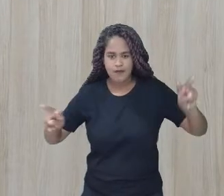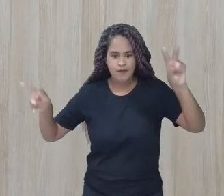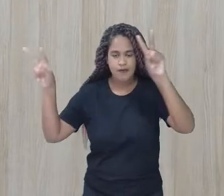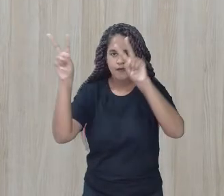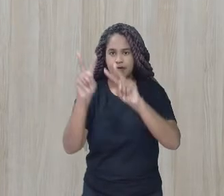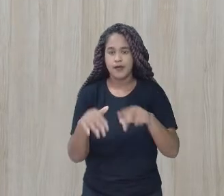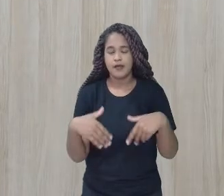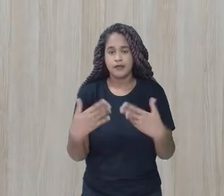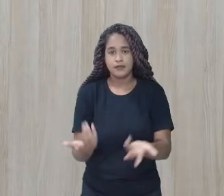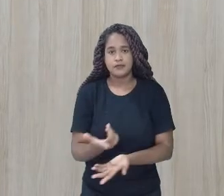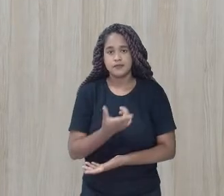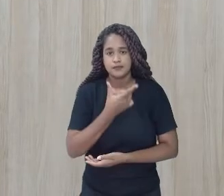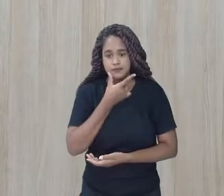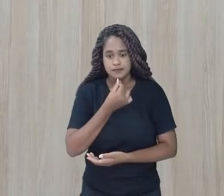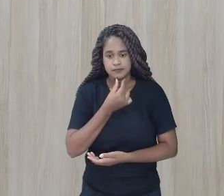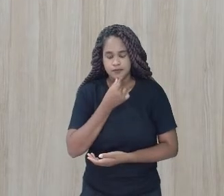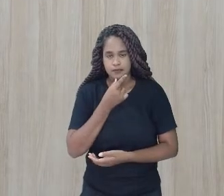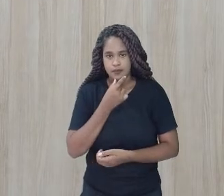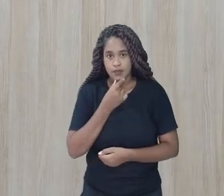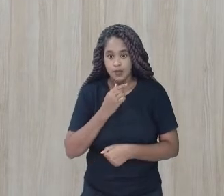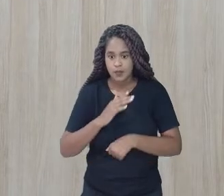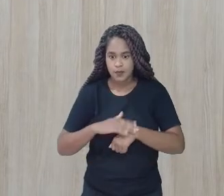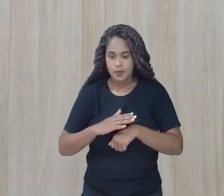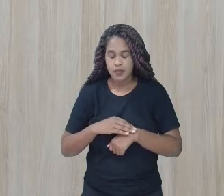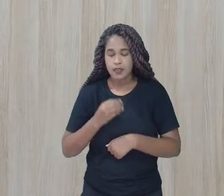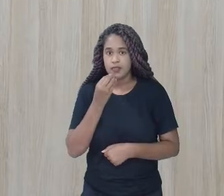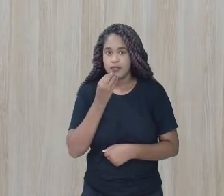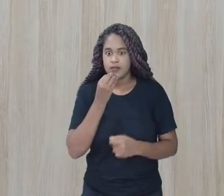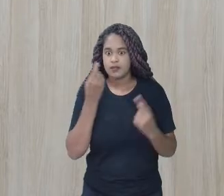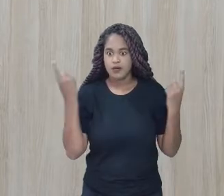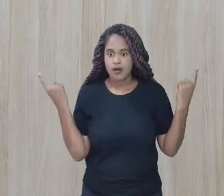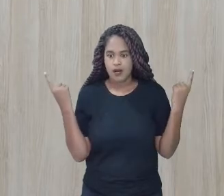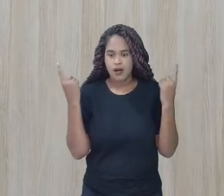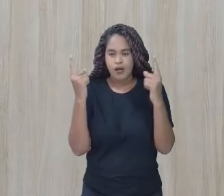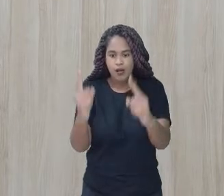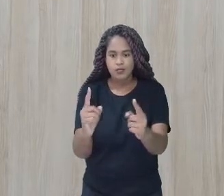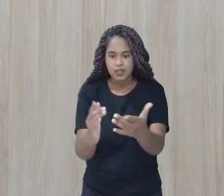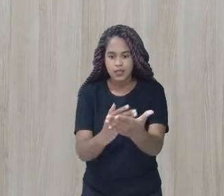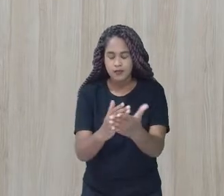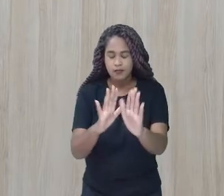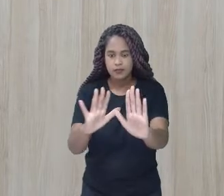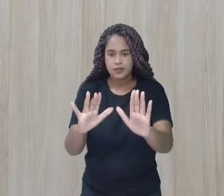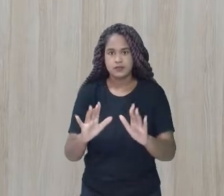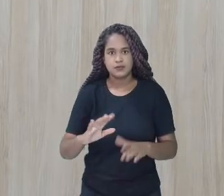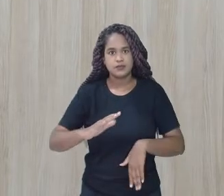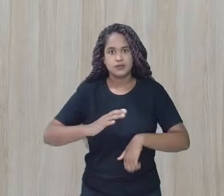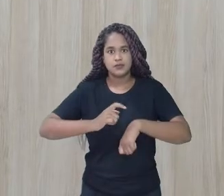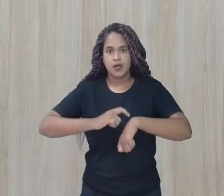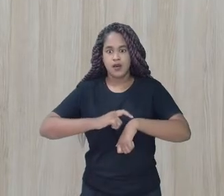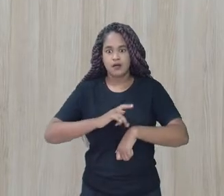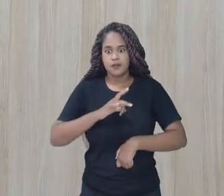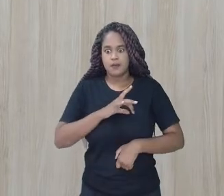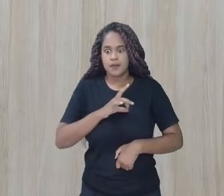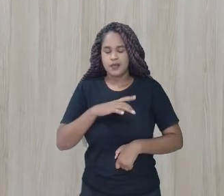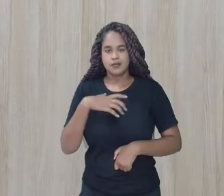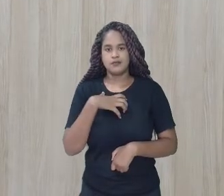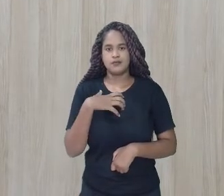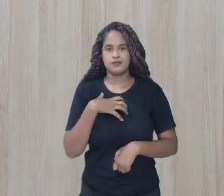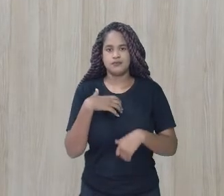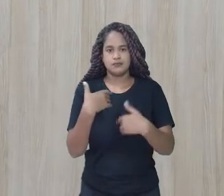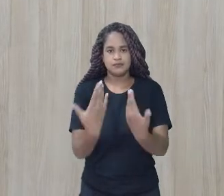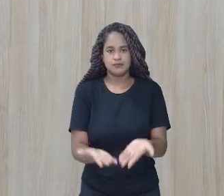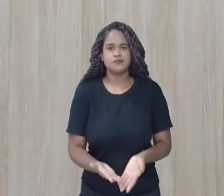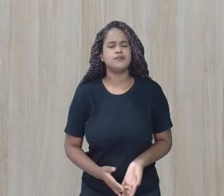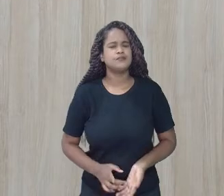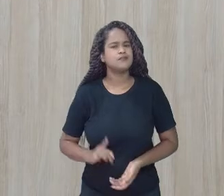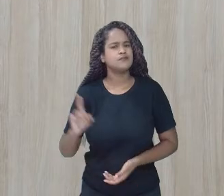Então, Montag, nesse momento, está lutando literalmente contra os livros e, ao mesmo tempo, sentindo medo deles. É uma passagem muito importante